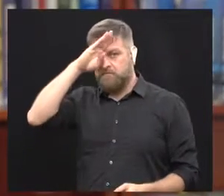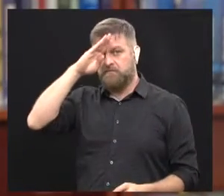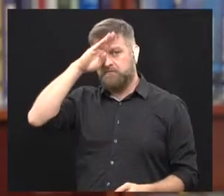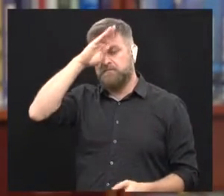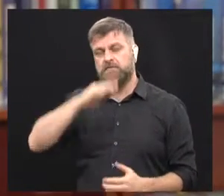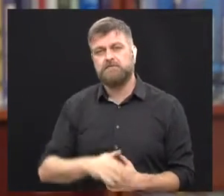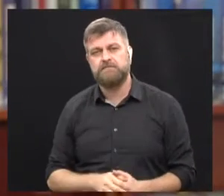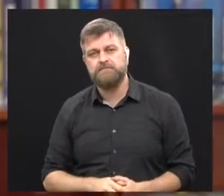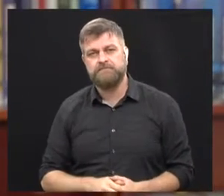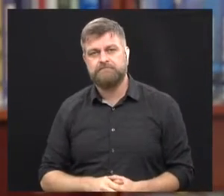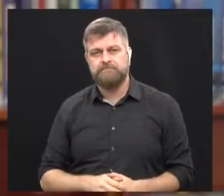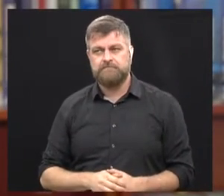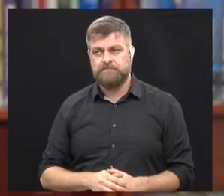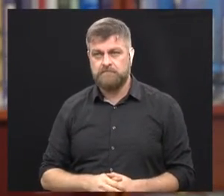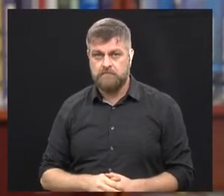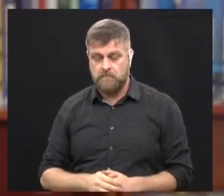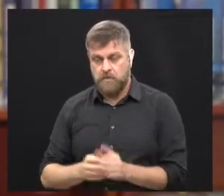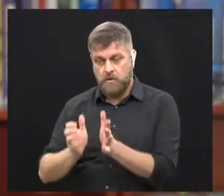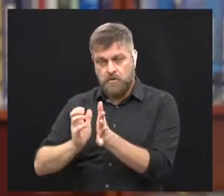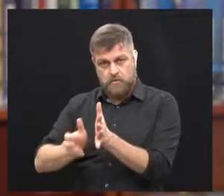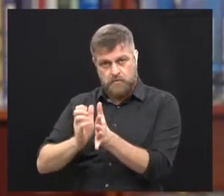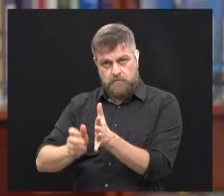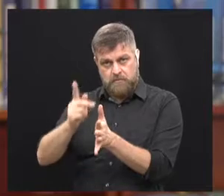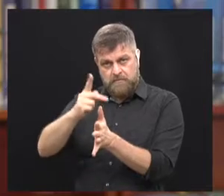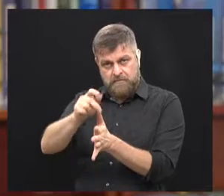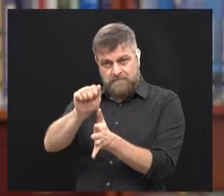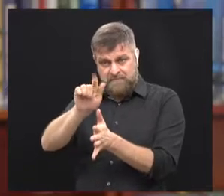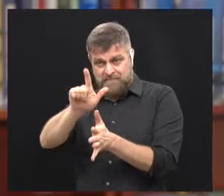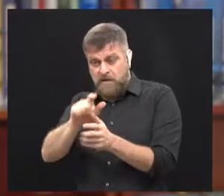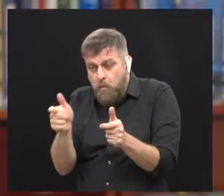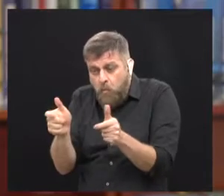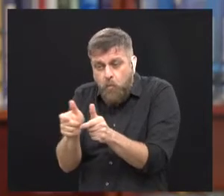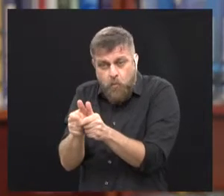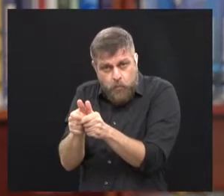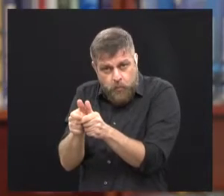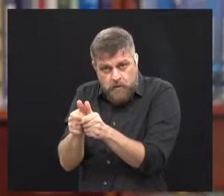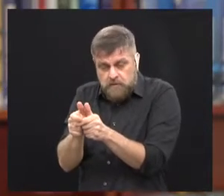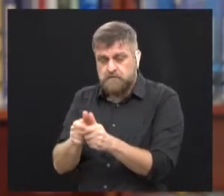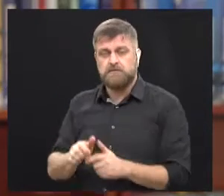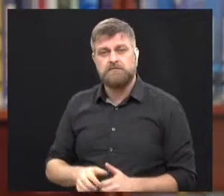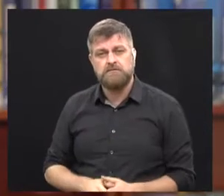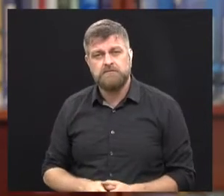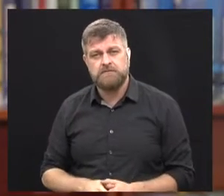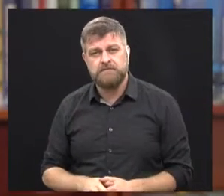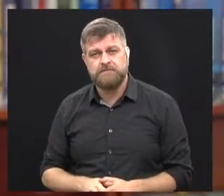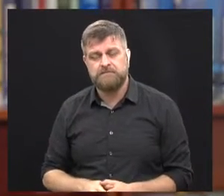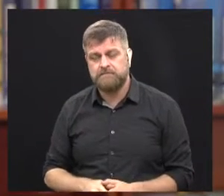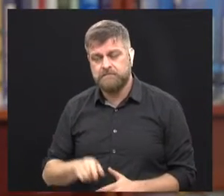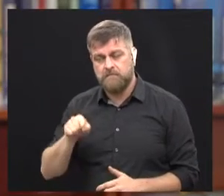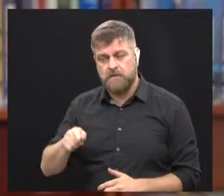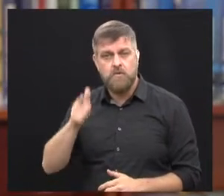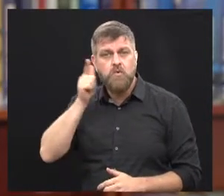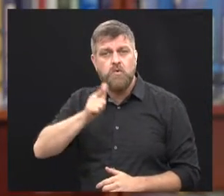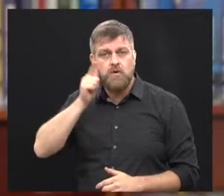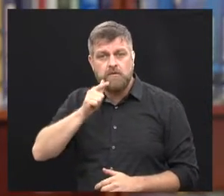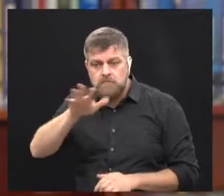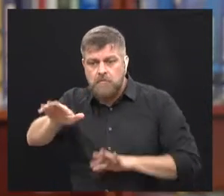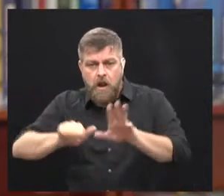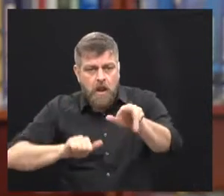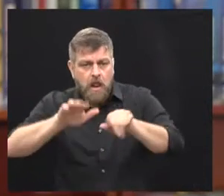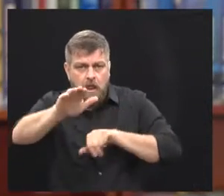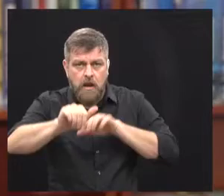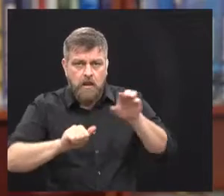Bom, Jair Bolsonaro, mesmo de um partido considerado teoricamente pequeno, o PSL, ele conseguiu agregar muitas